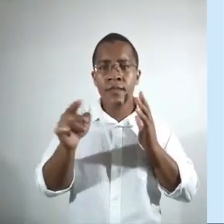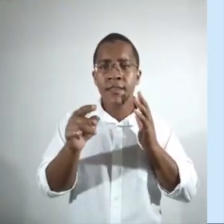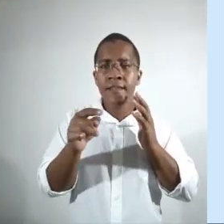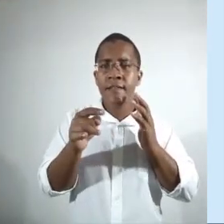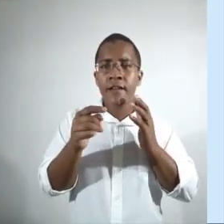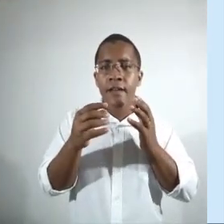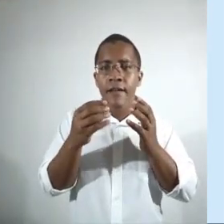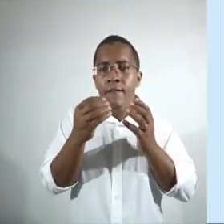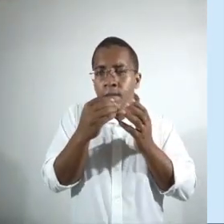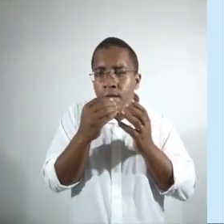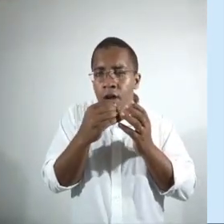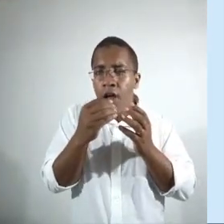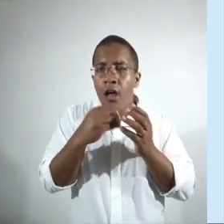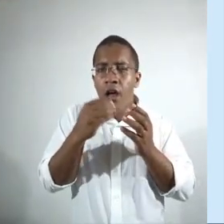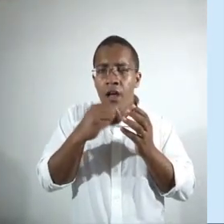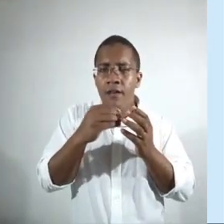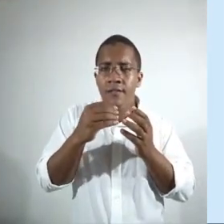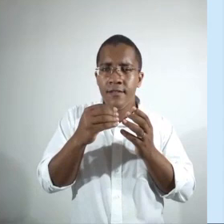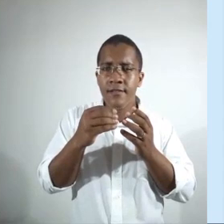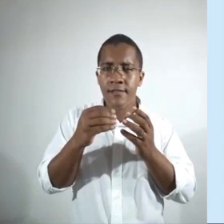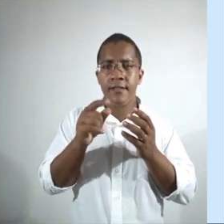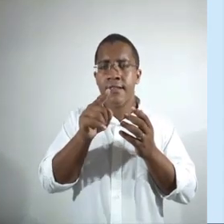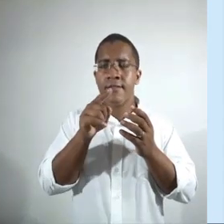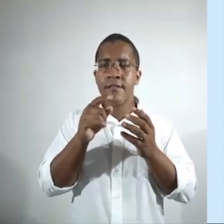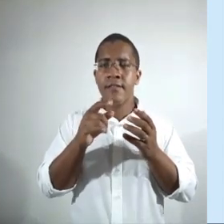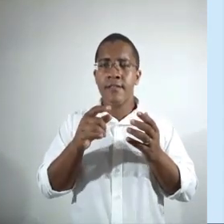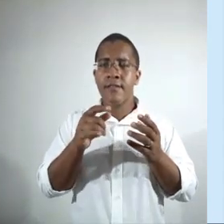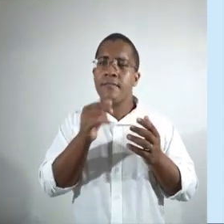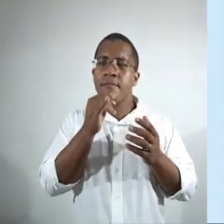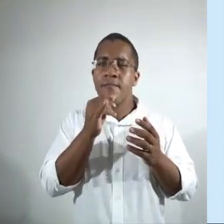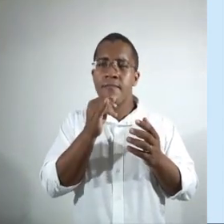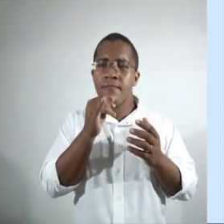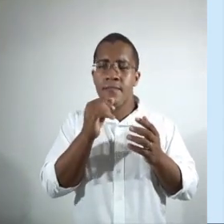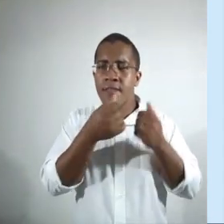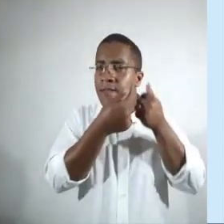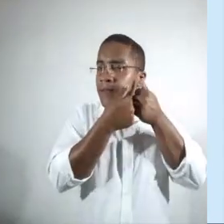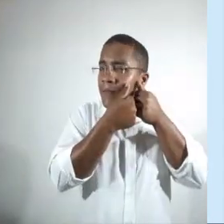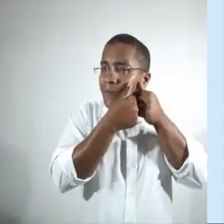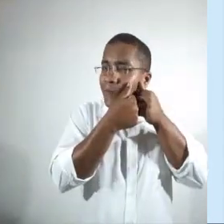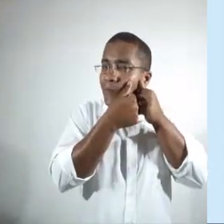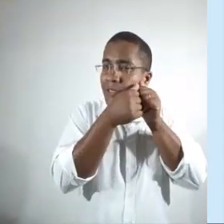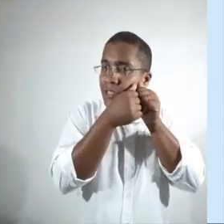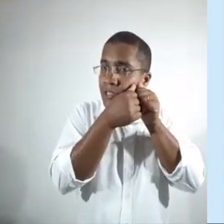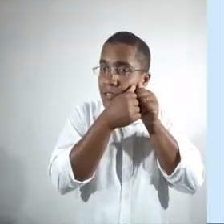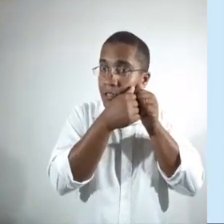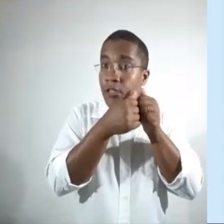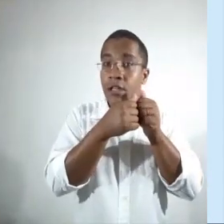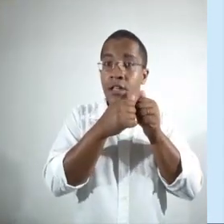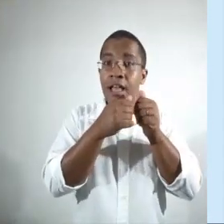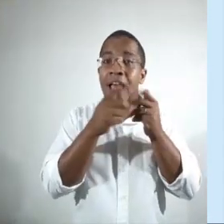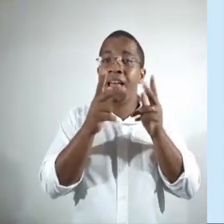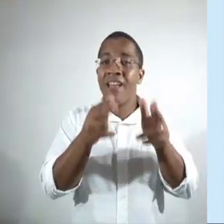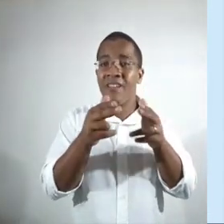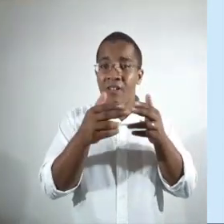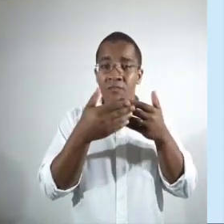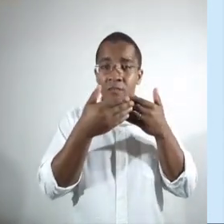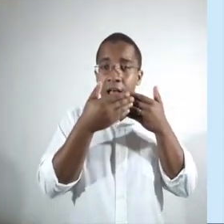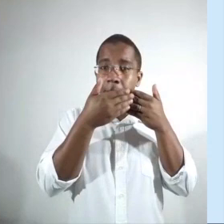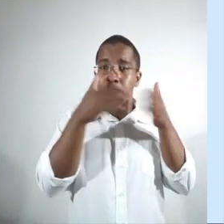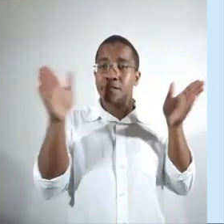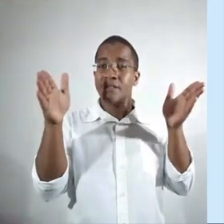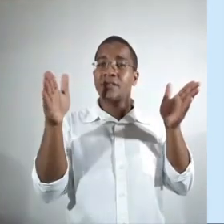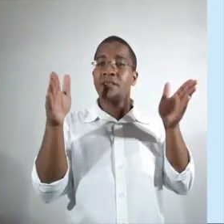é muito sensível. Quando você espreme uma espinha, você está abrindo uma porta